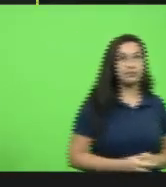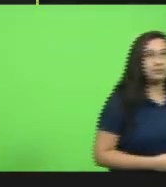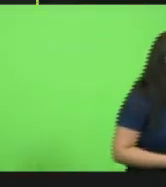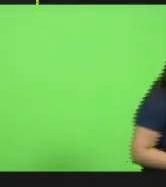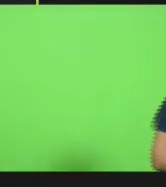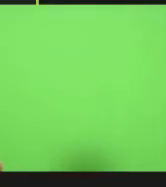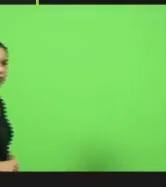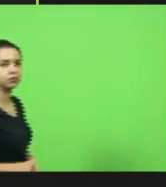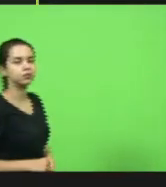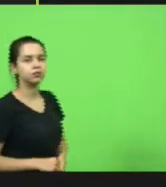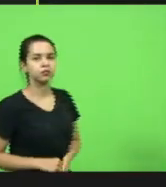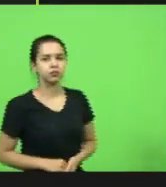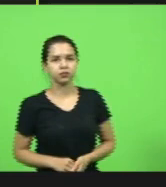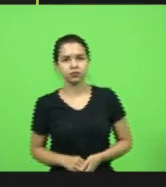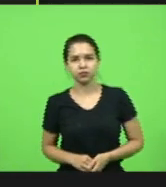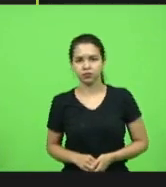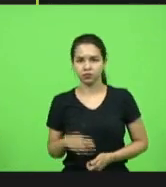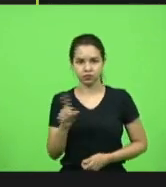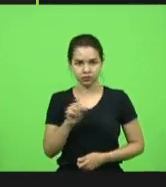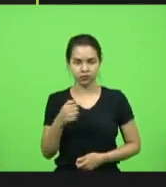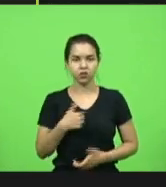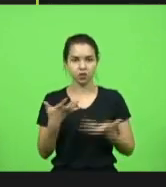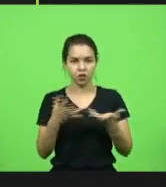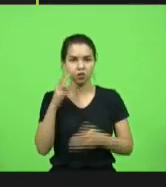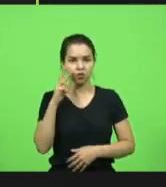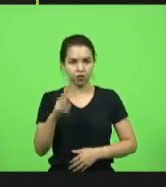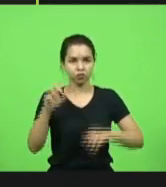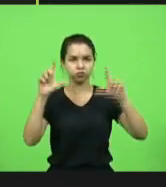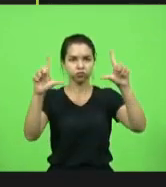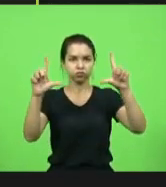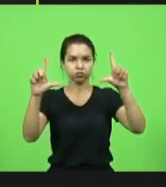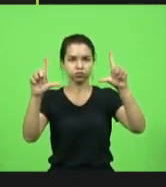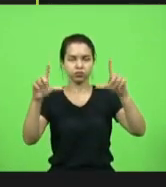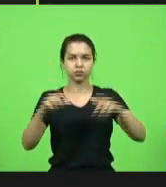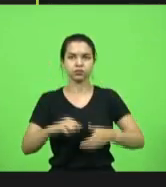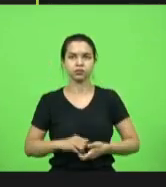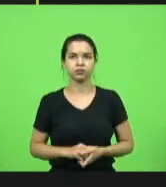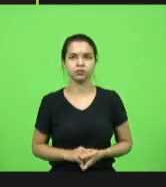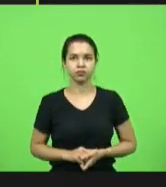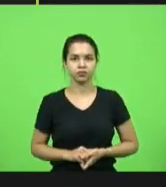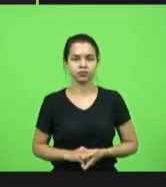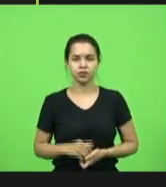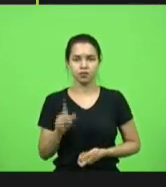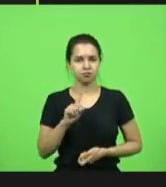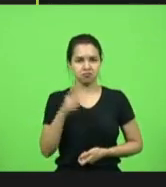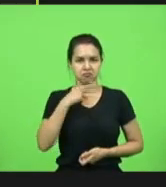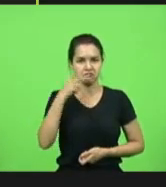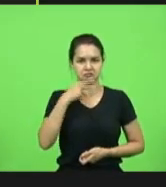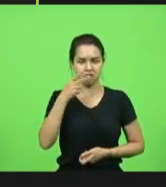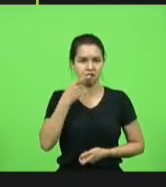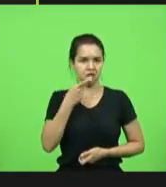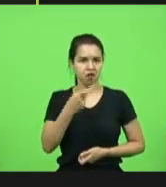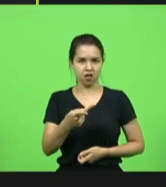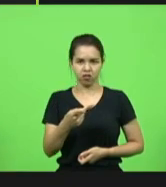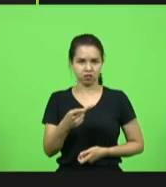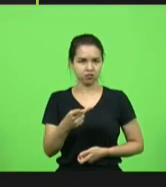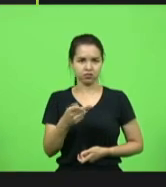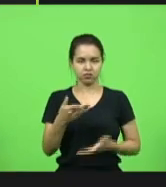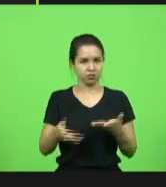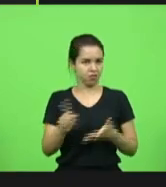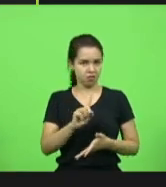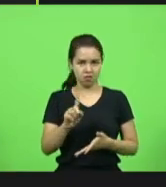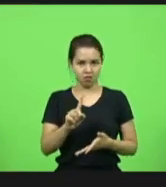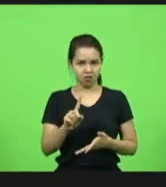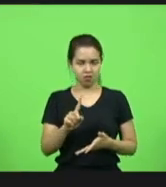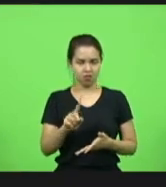Não, eu quero ver no painel, então. Então, vamos para o painel. Não tinha nada dessa história aí que o Kennedy falou, e que vim perdeu, não. Eu apenas quis